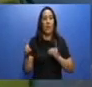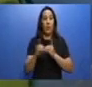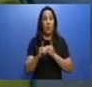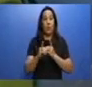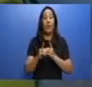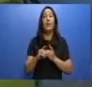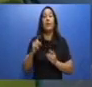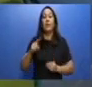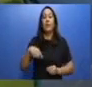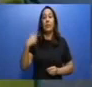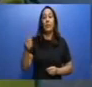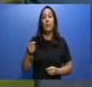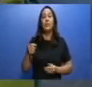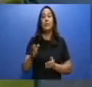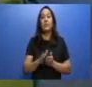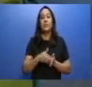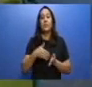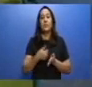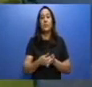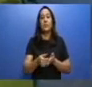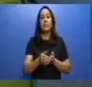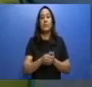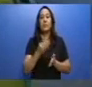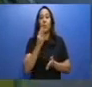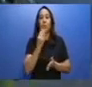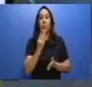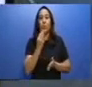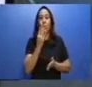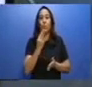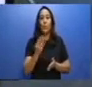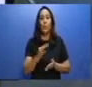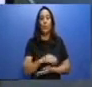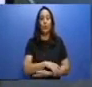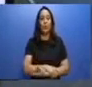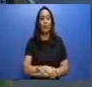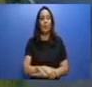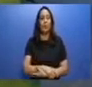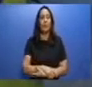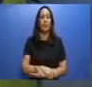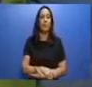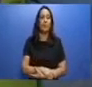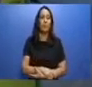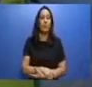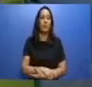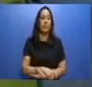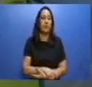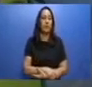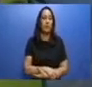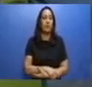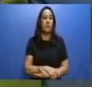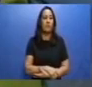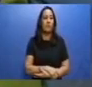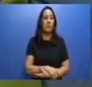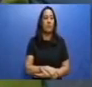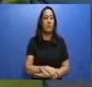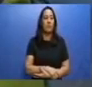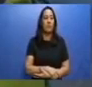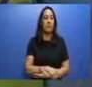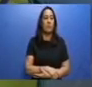posso pintar. Pintei de azul, tá vendo? Porque o correto é um azul